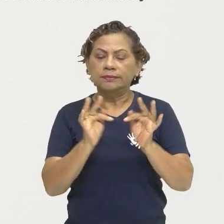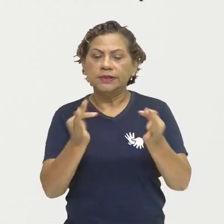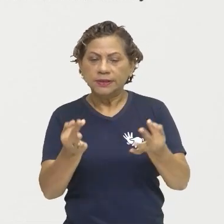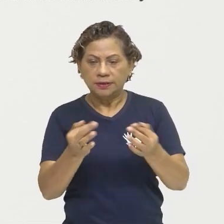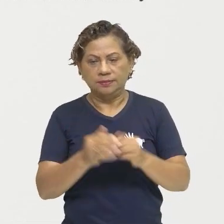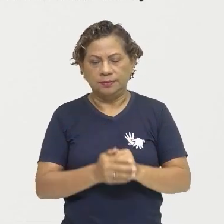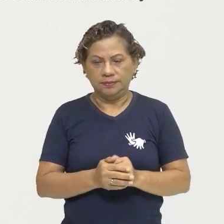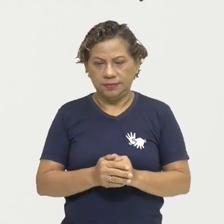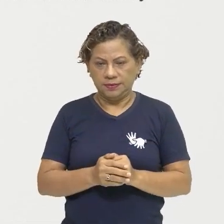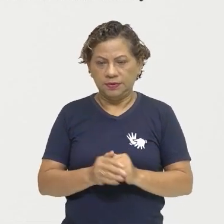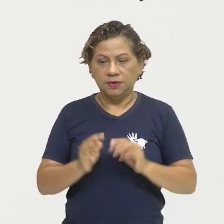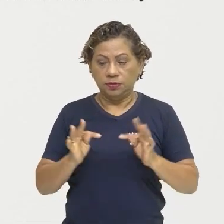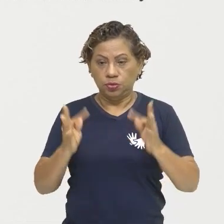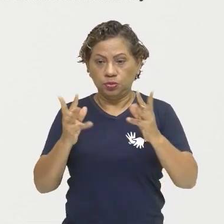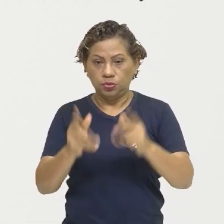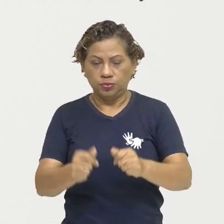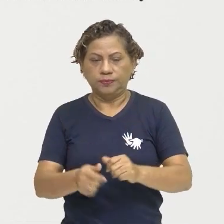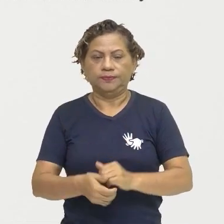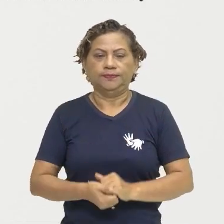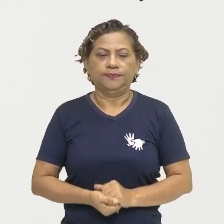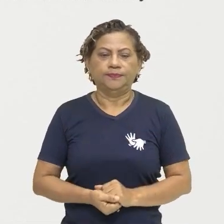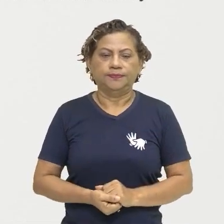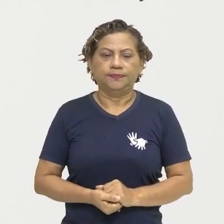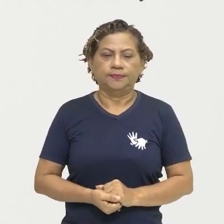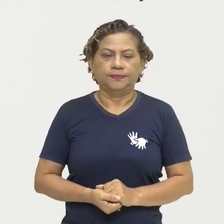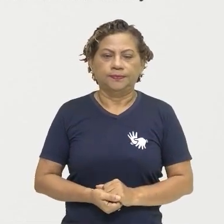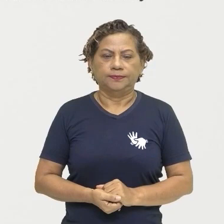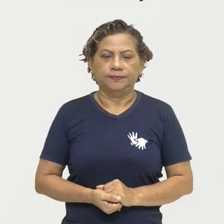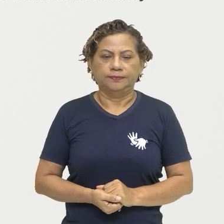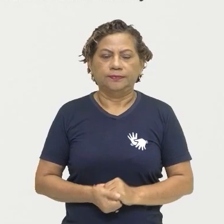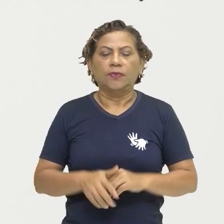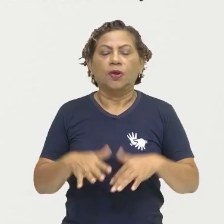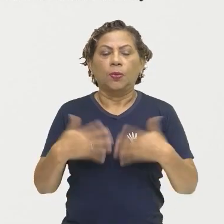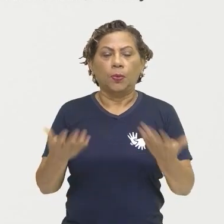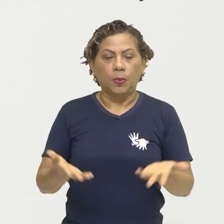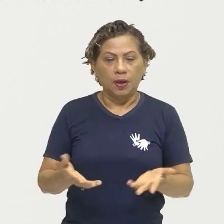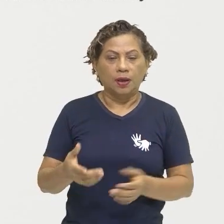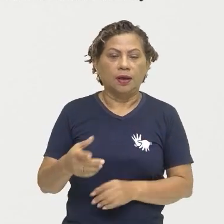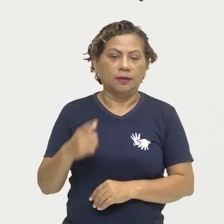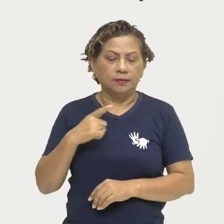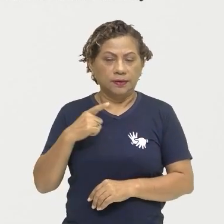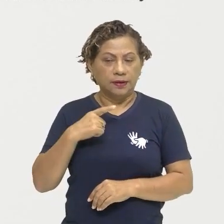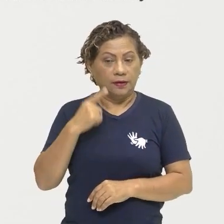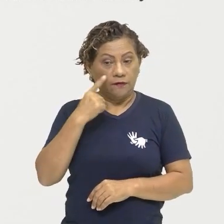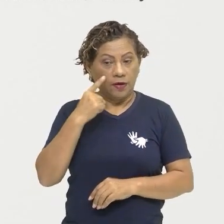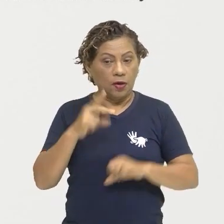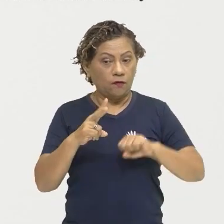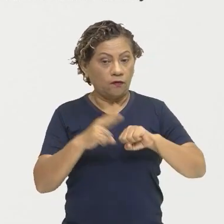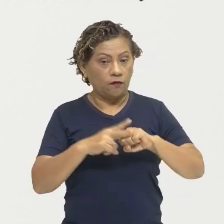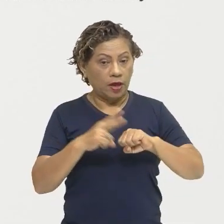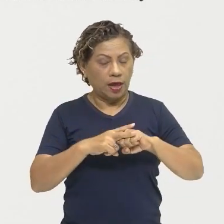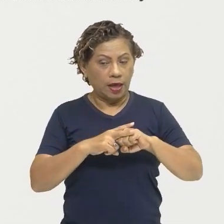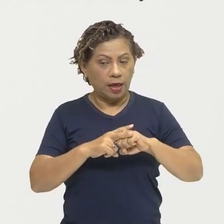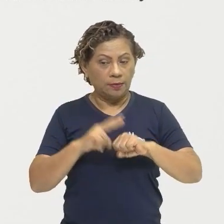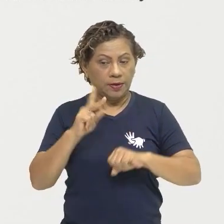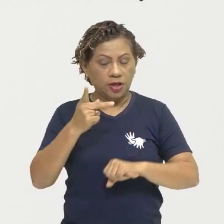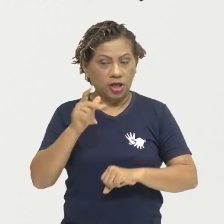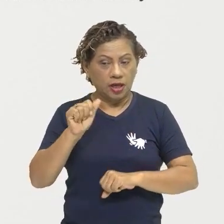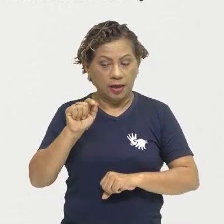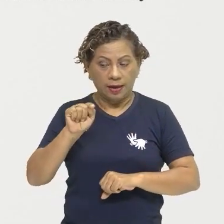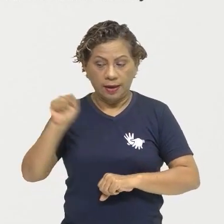absoluta. Então lembre-se, quando existe, olha o verbo haver aqui no sentido de existir, quando